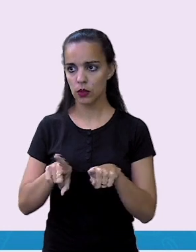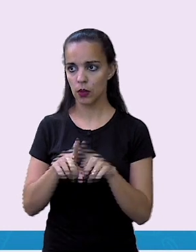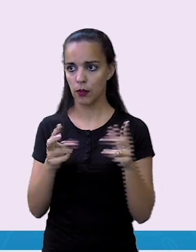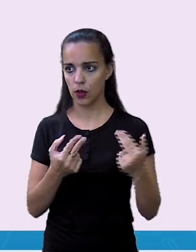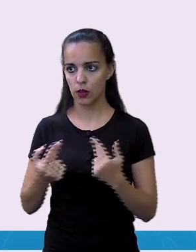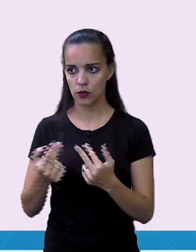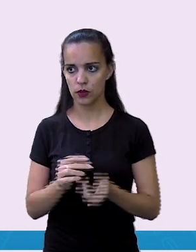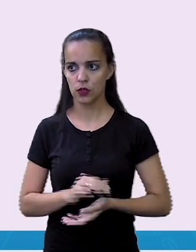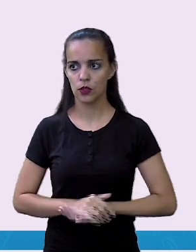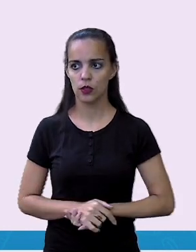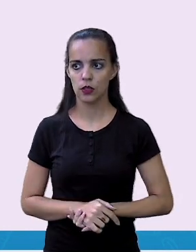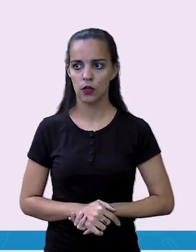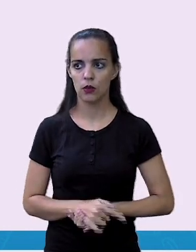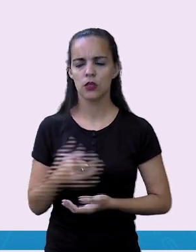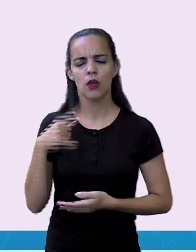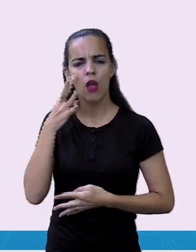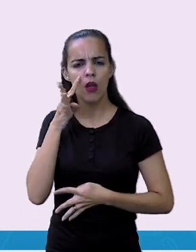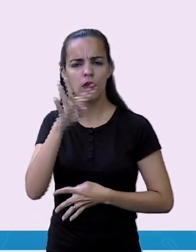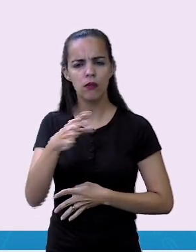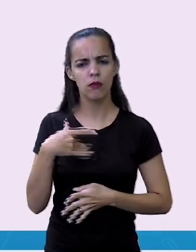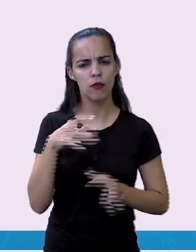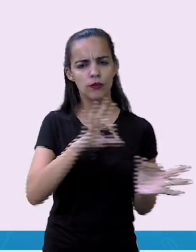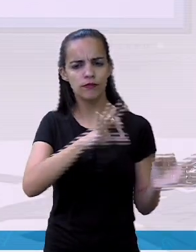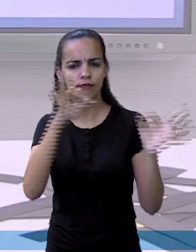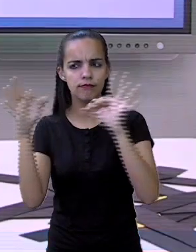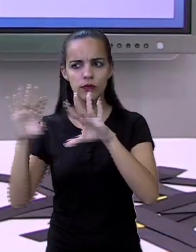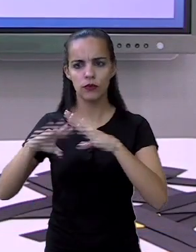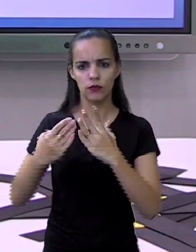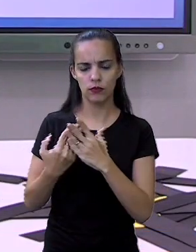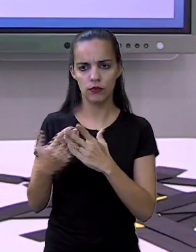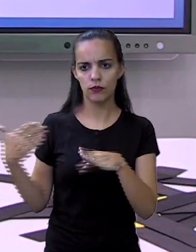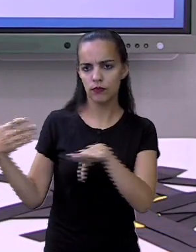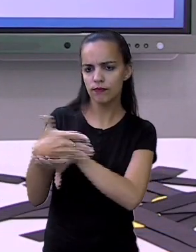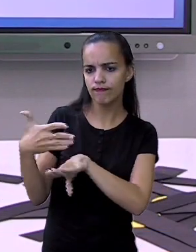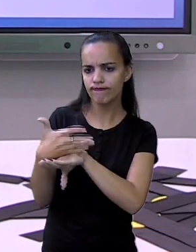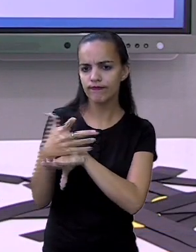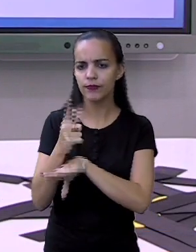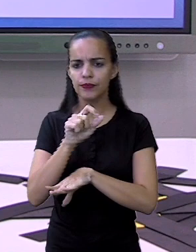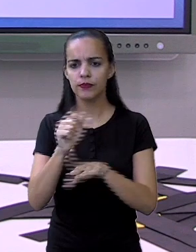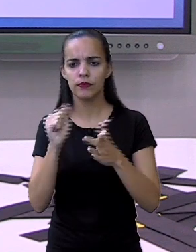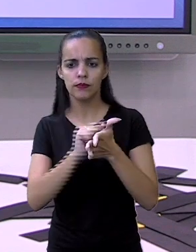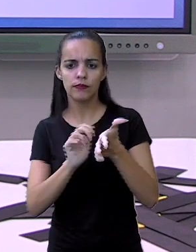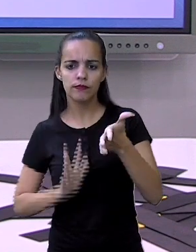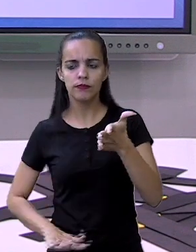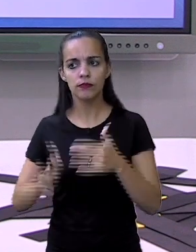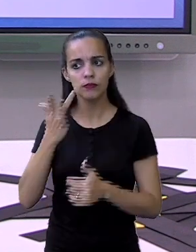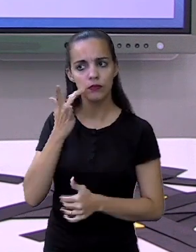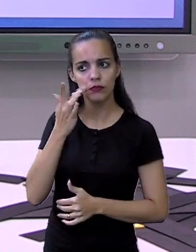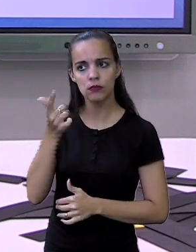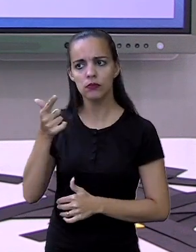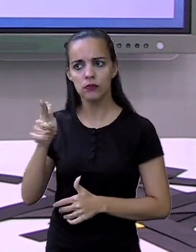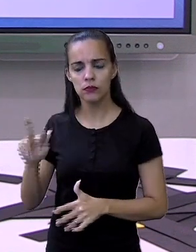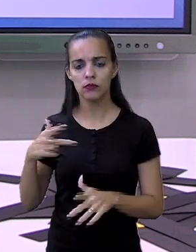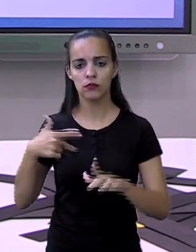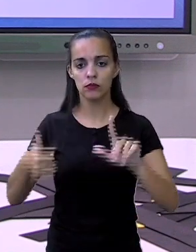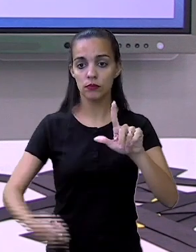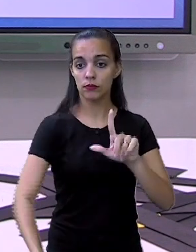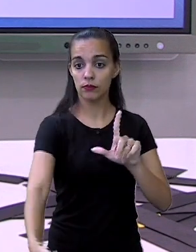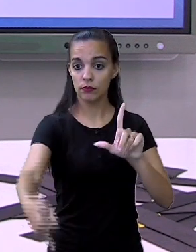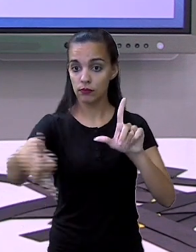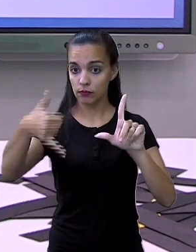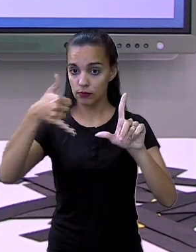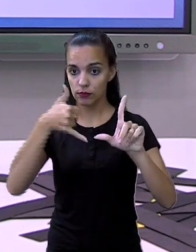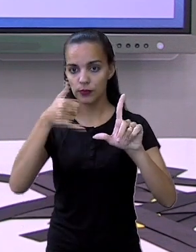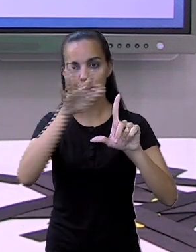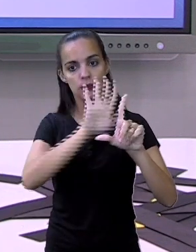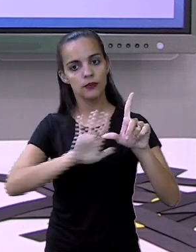Estudem, revejam as aulas e para acessar nossas atividades na plataforma SMED-GV, aponte a câmera do